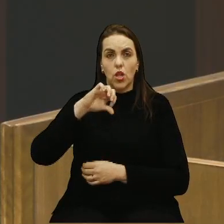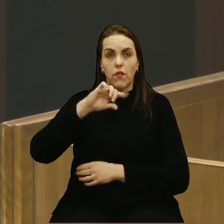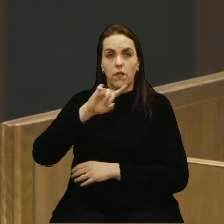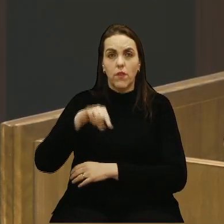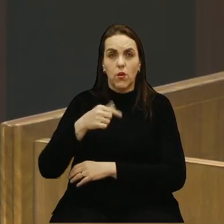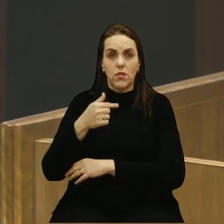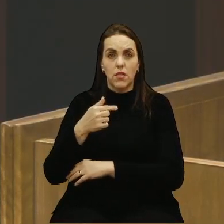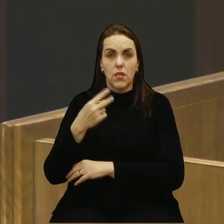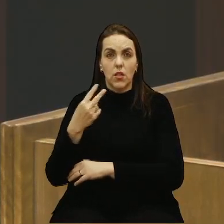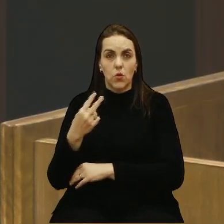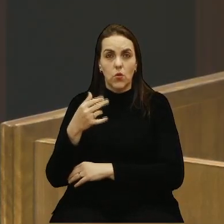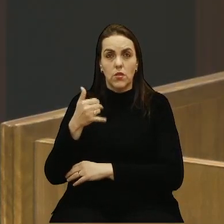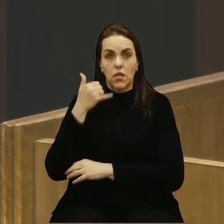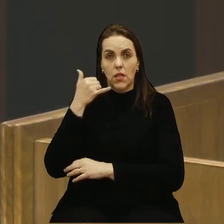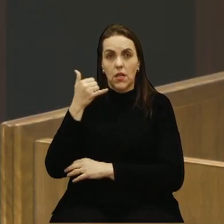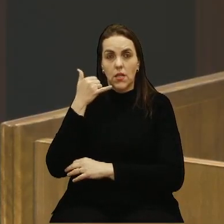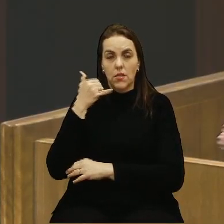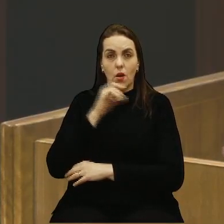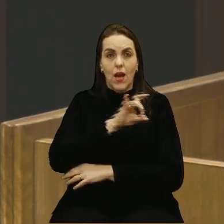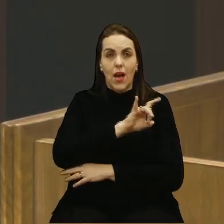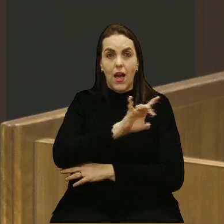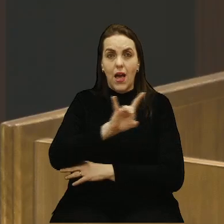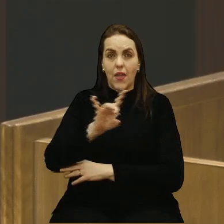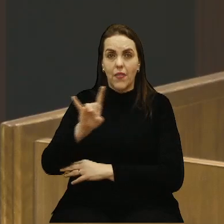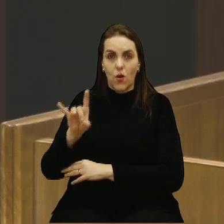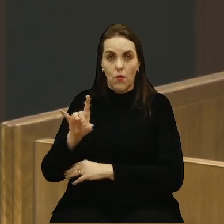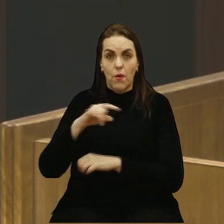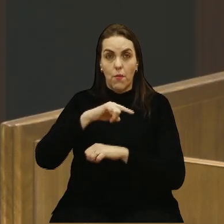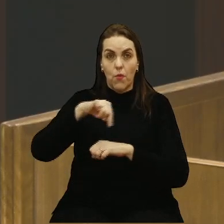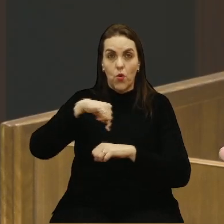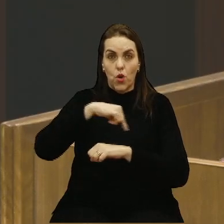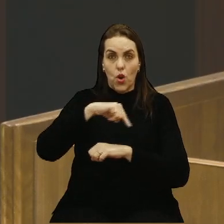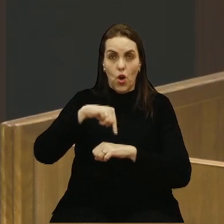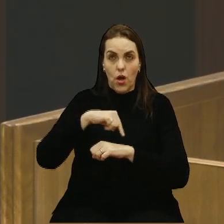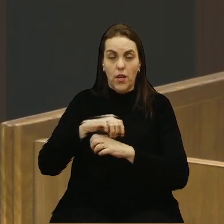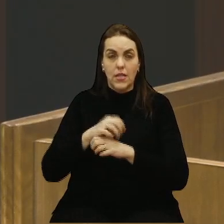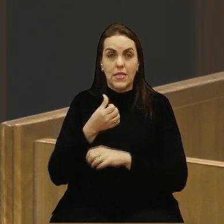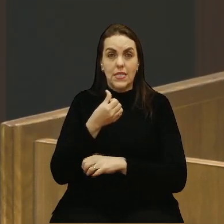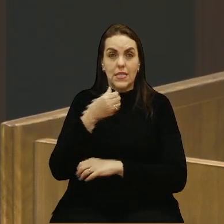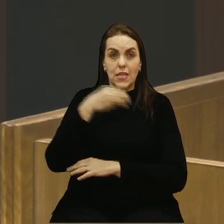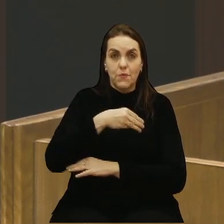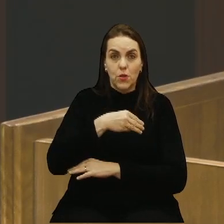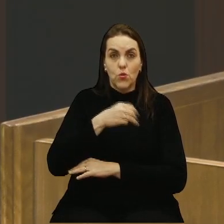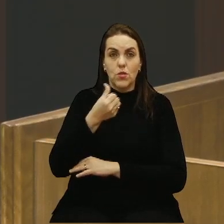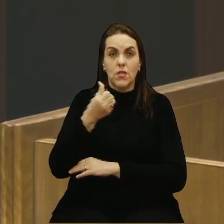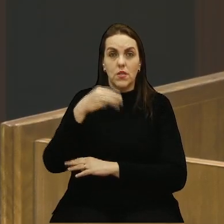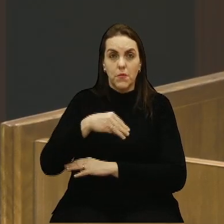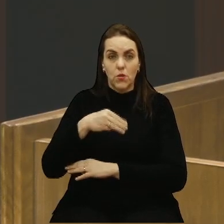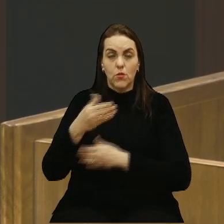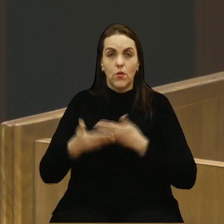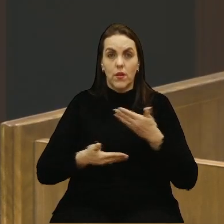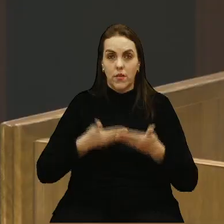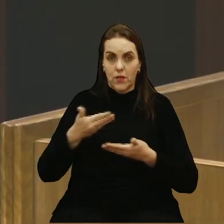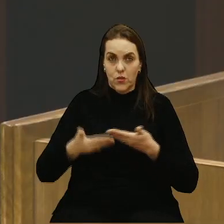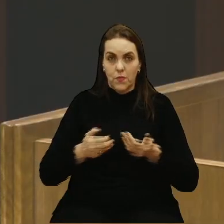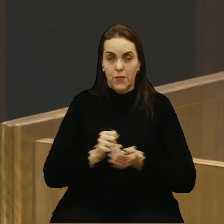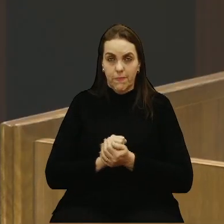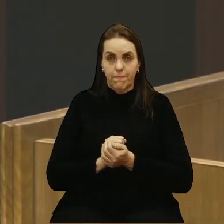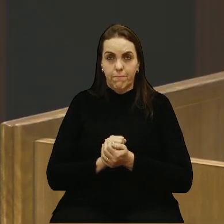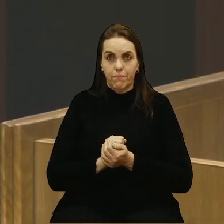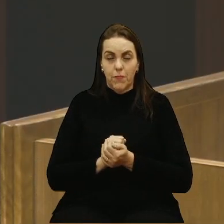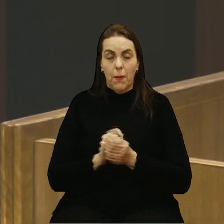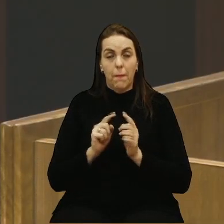9,72 ligações para cada atendente por hora. Isso dá, em média, de 6 minutos para cada atendimento.